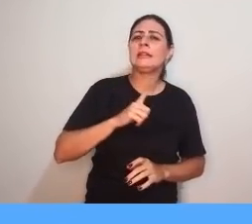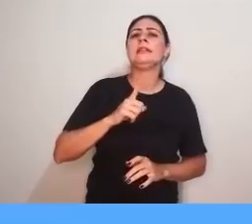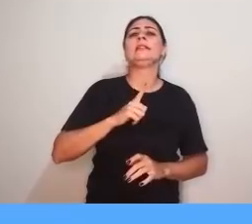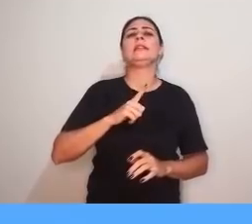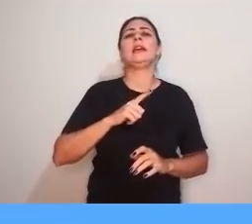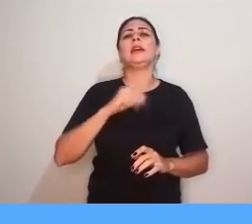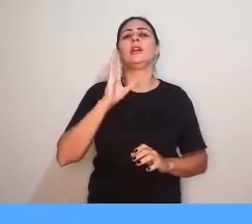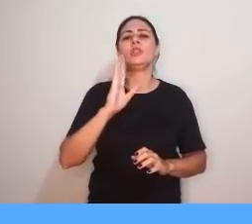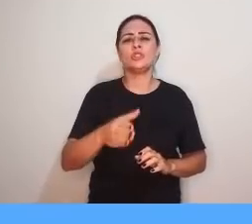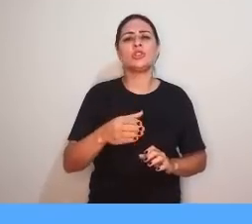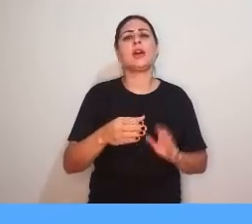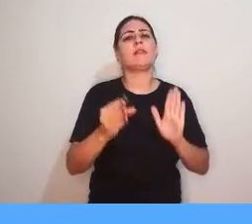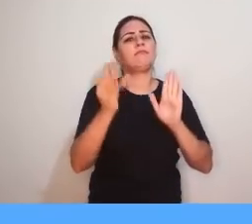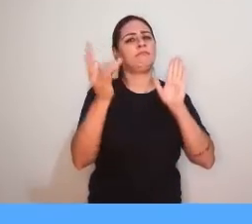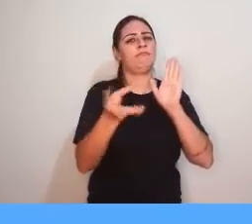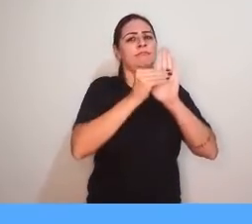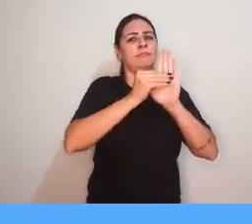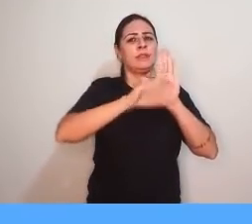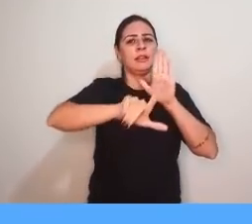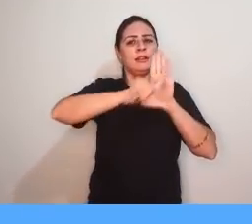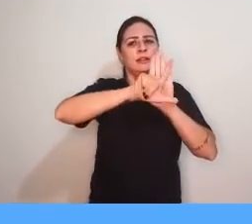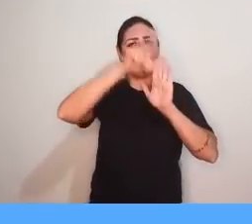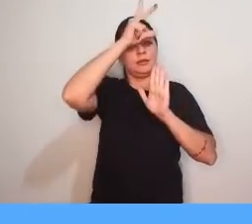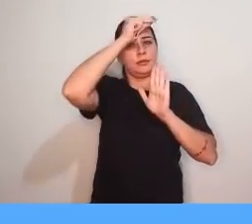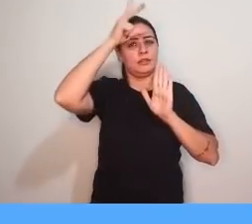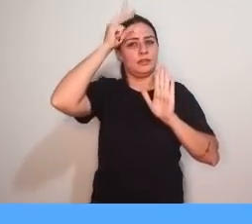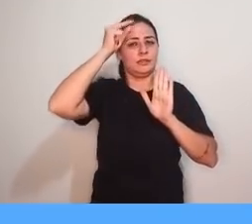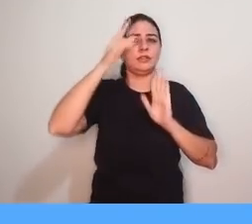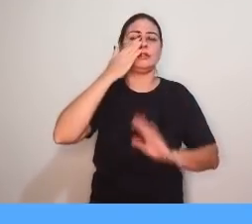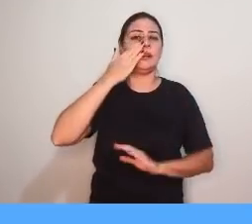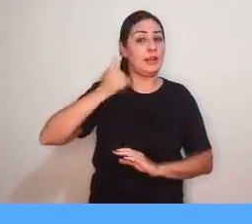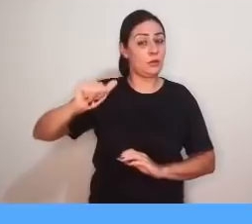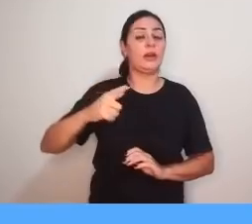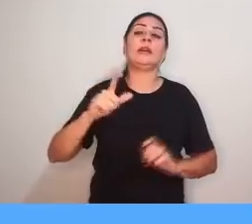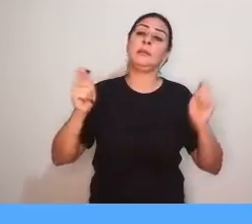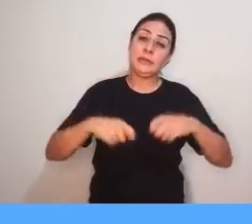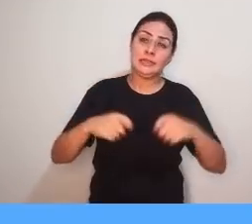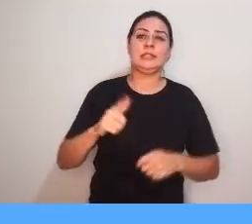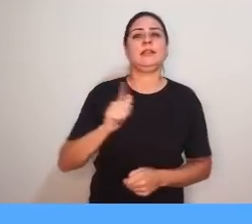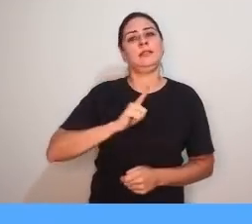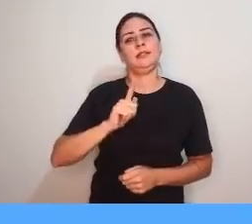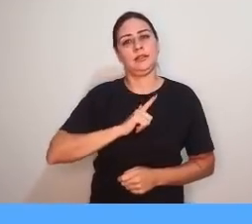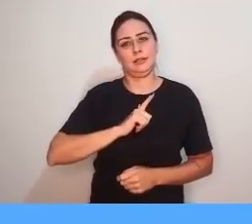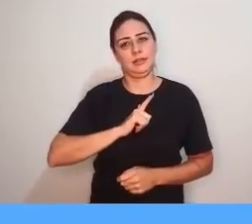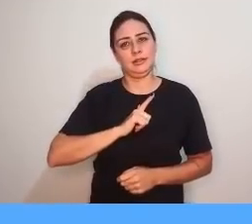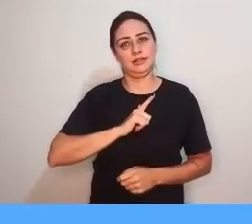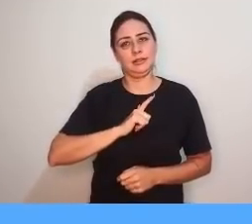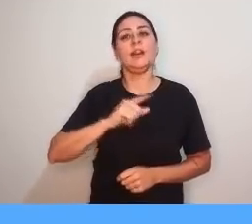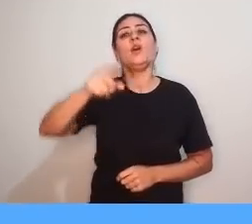Araucária, ela é o que precisa ter. Vocês estão com todos os